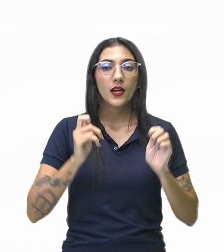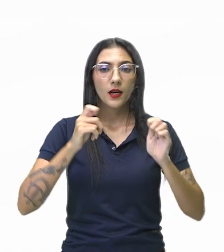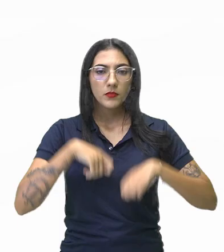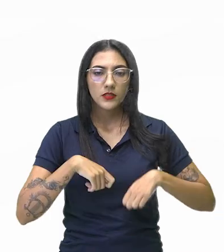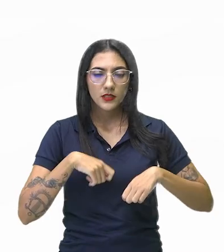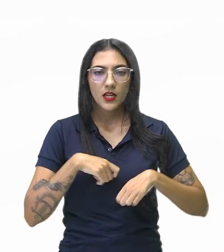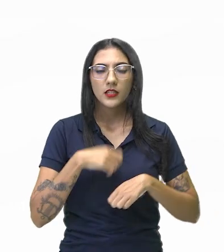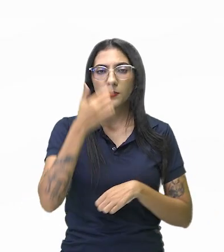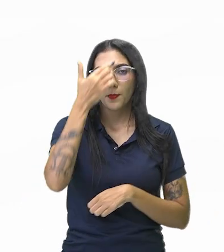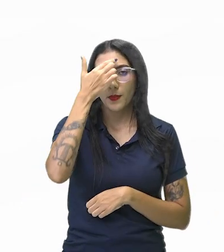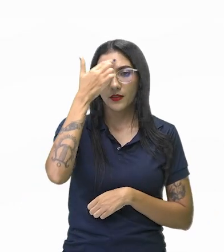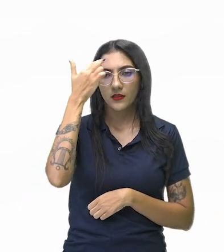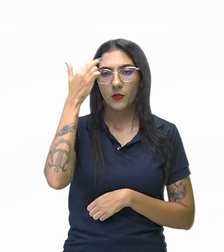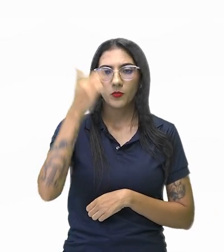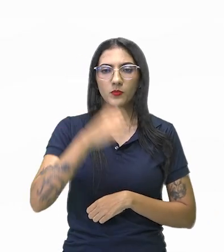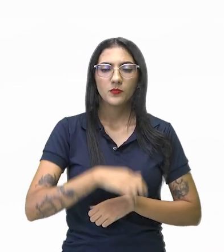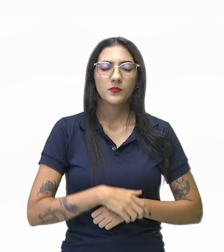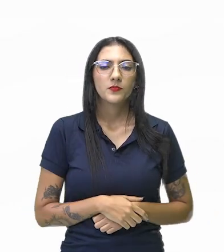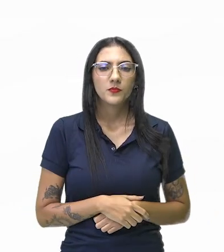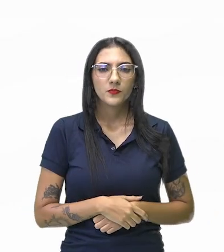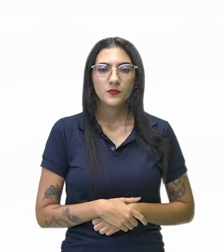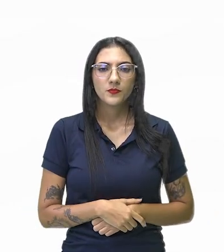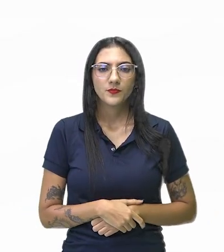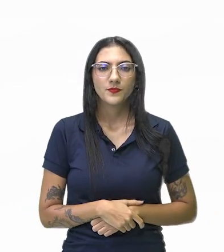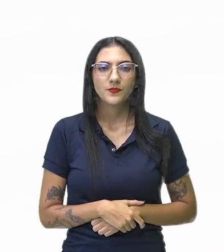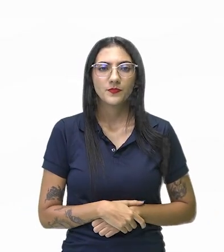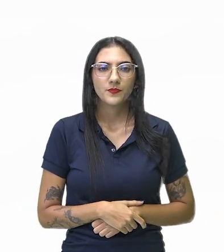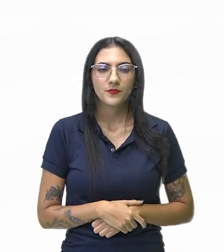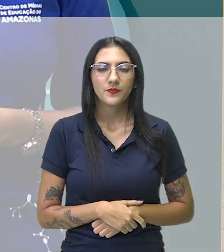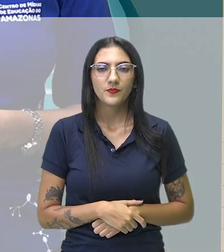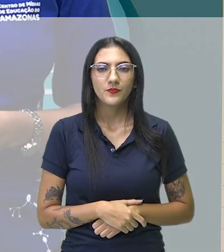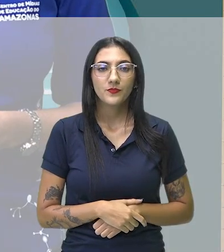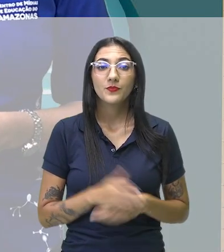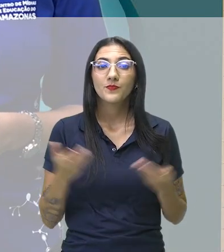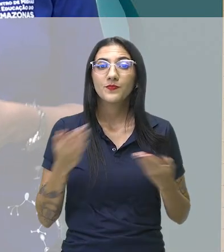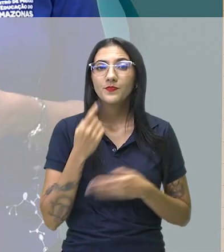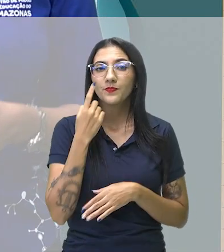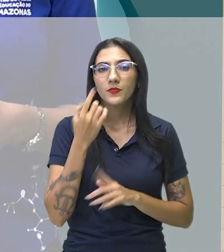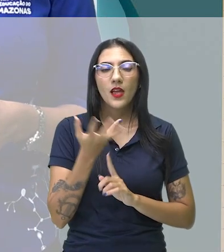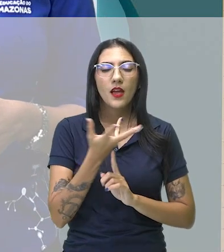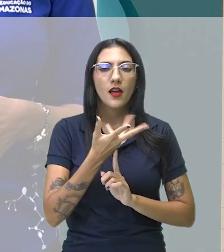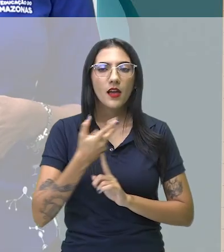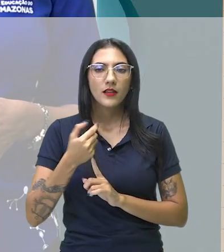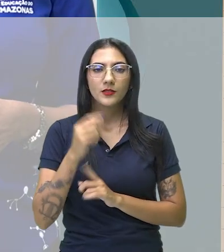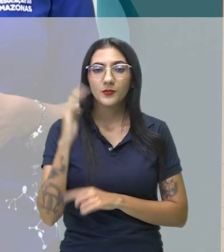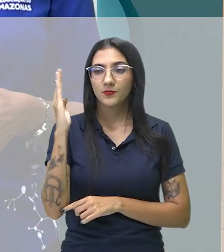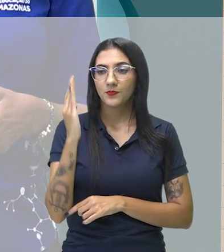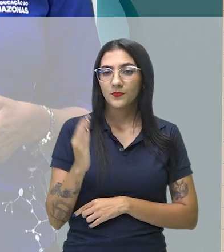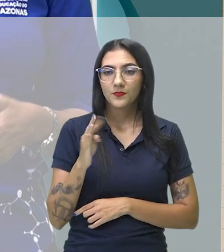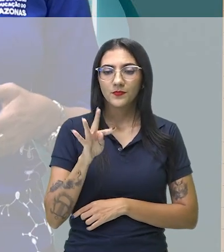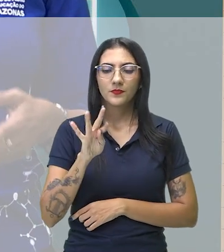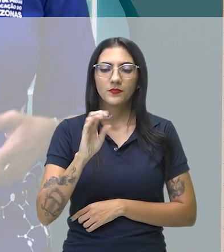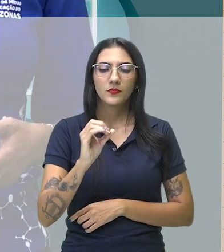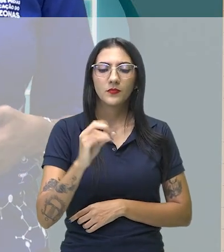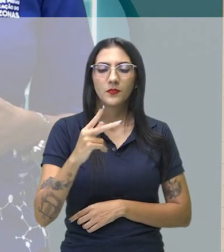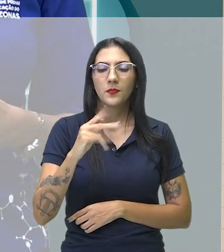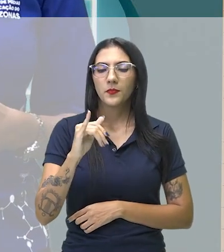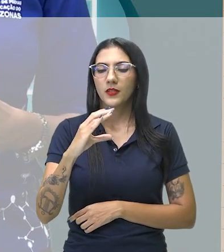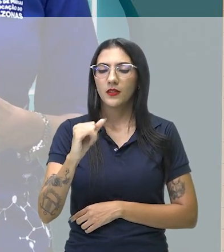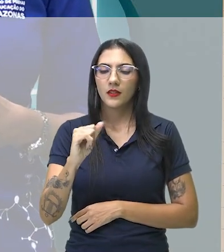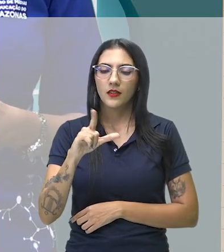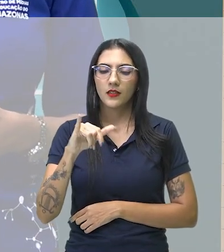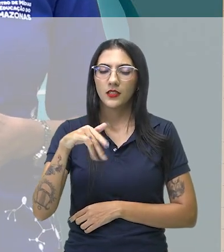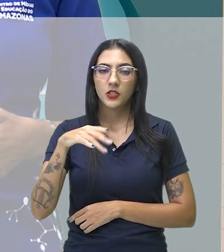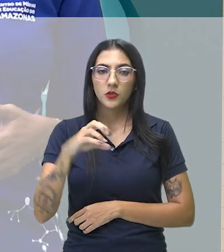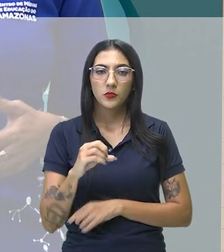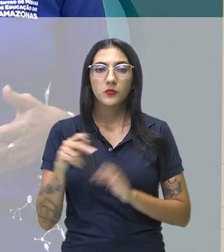potenciais mentais do ser humano. Vamos agora falar sobre a arte brasileira, o tropicalismo, que reflete valores